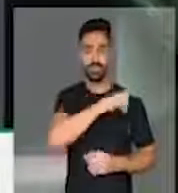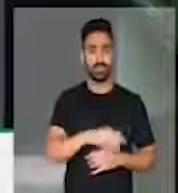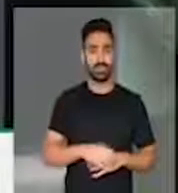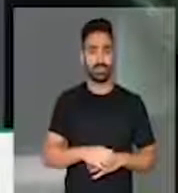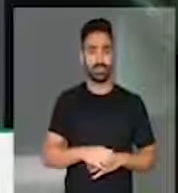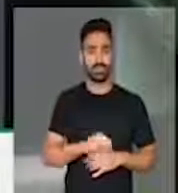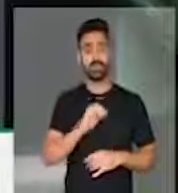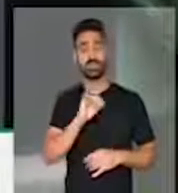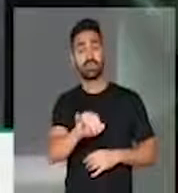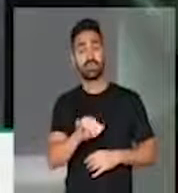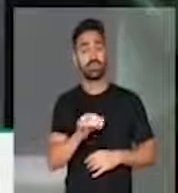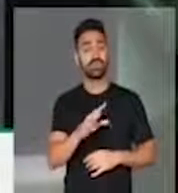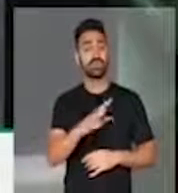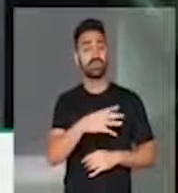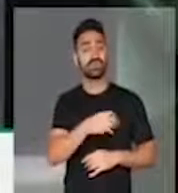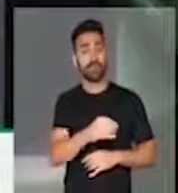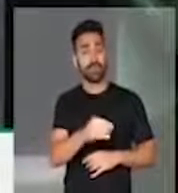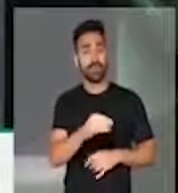adoecer e você